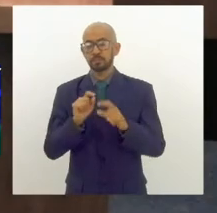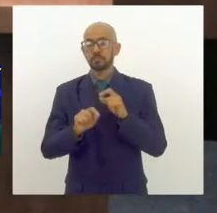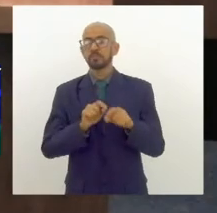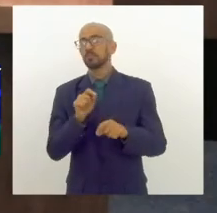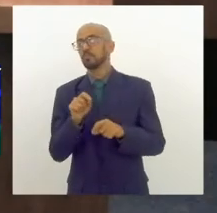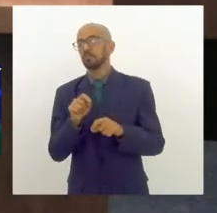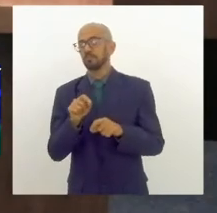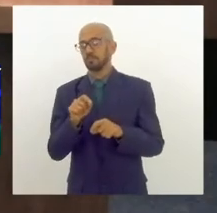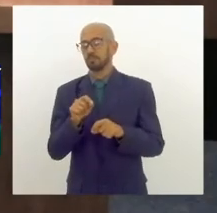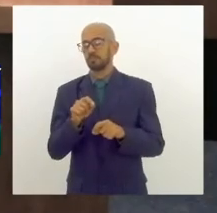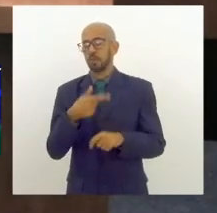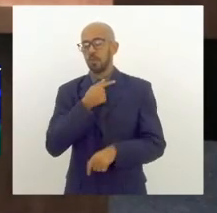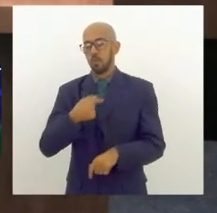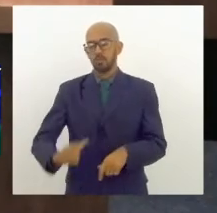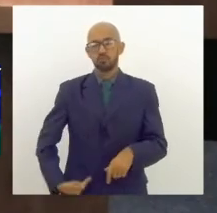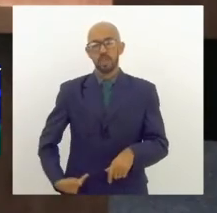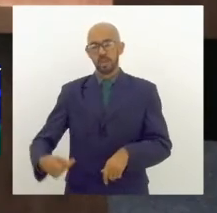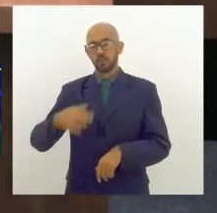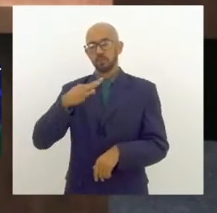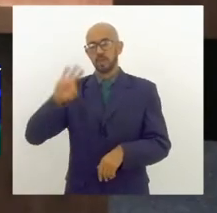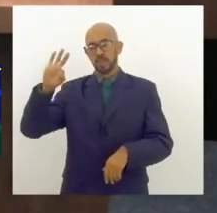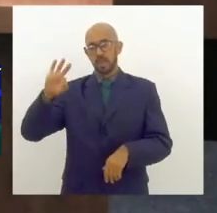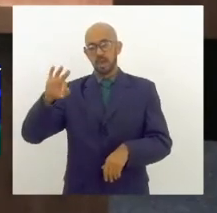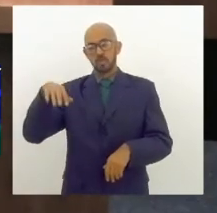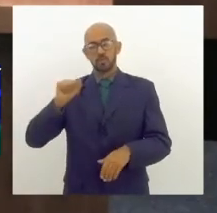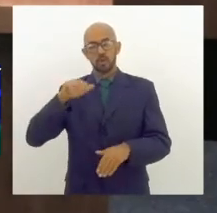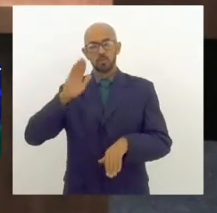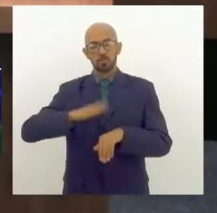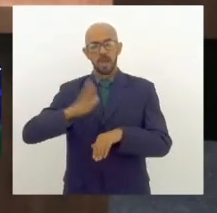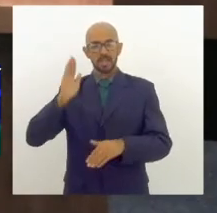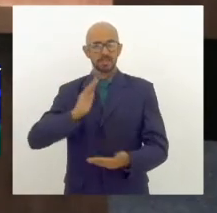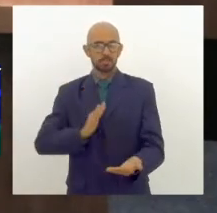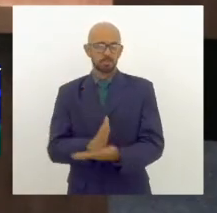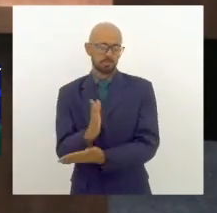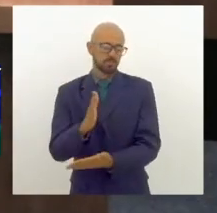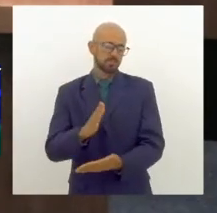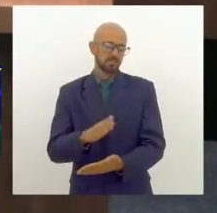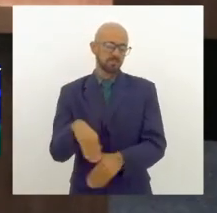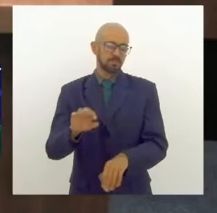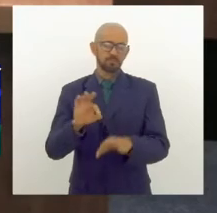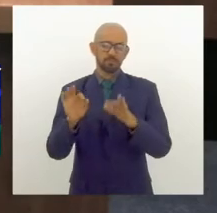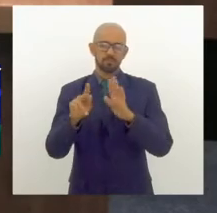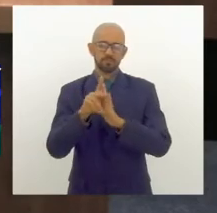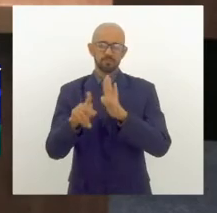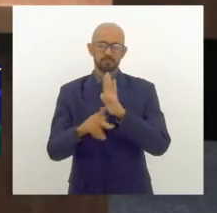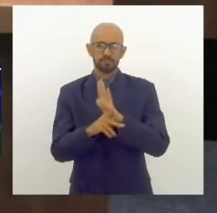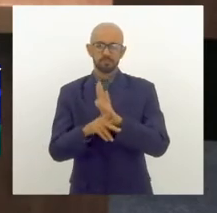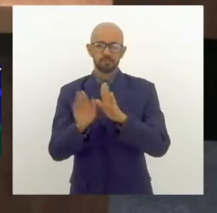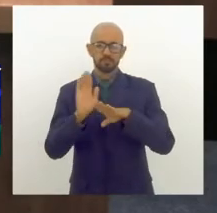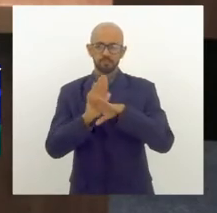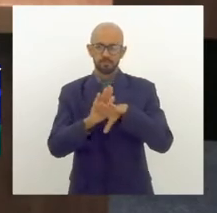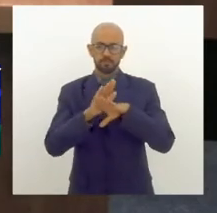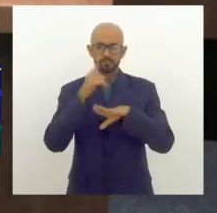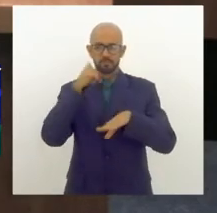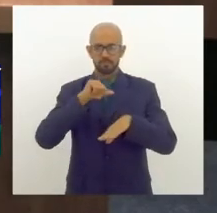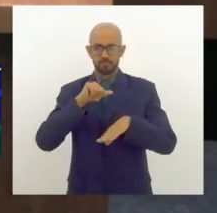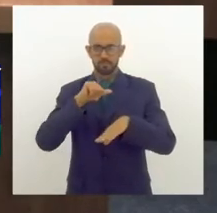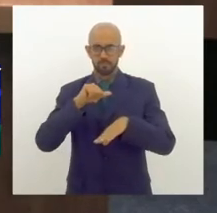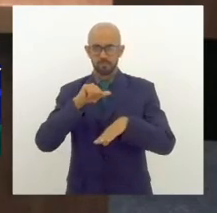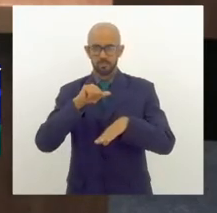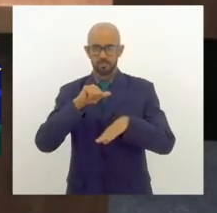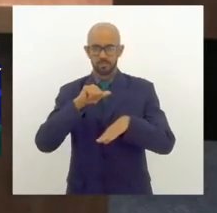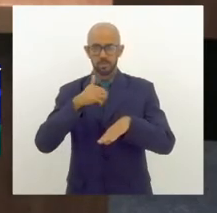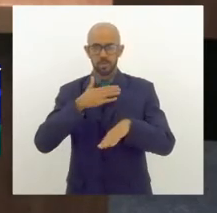governo federal foi o governo que mais aprovou projetos para beneficiar as mulheres. E eu queria muito ter